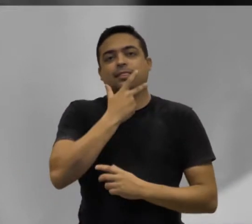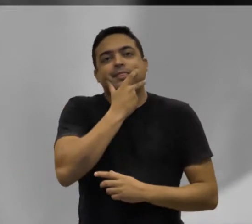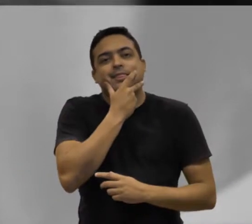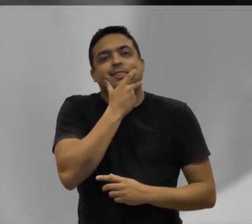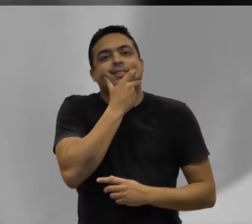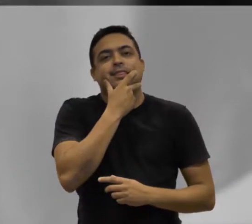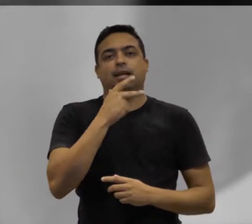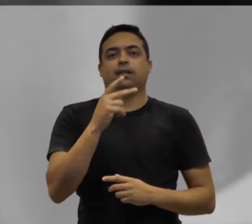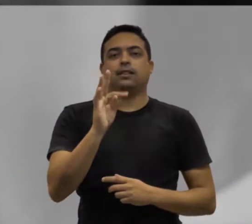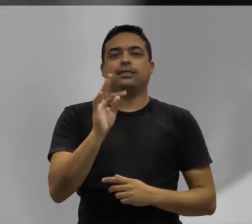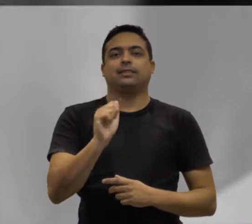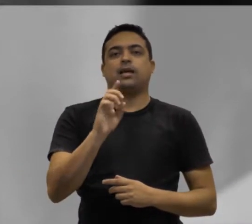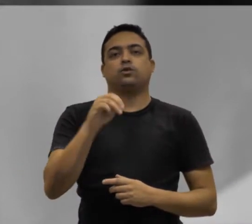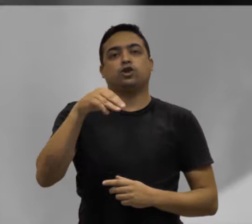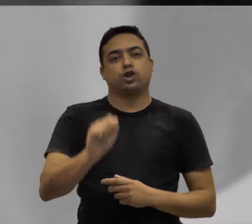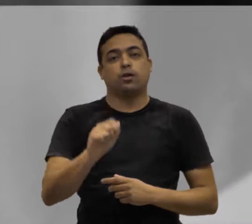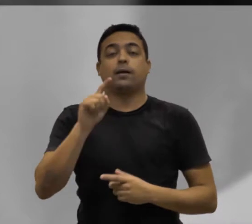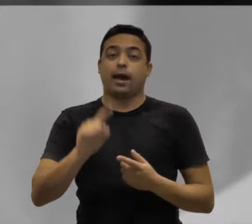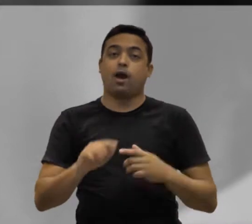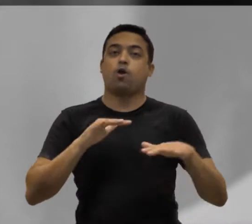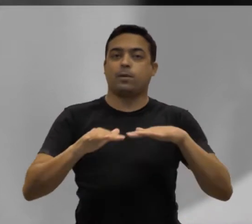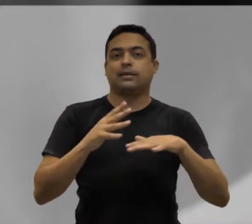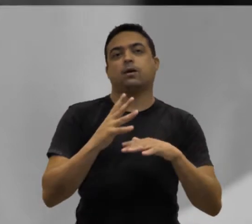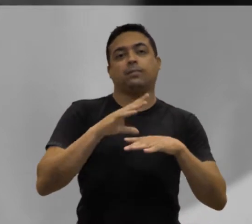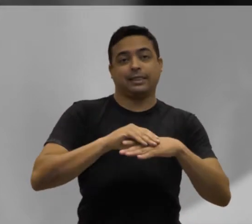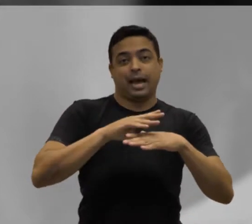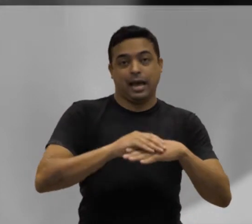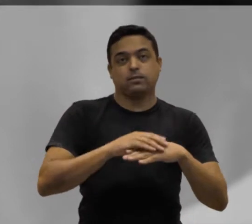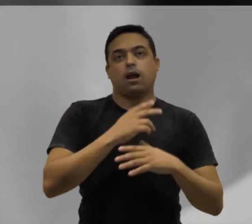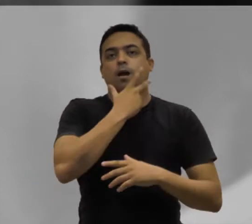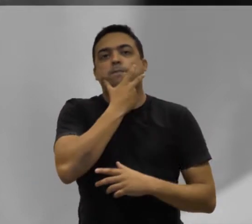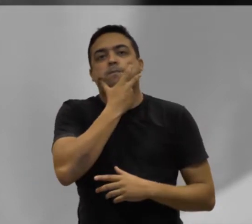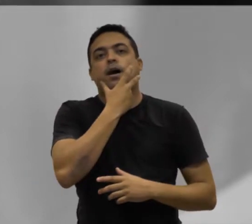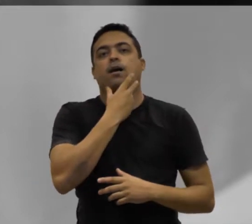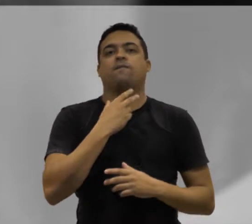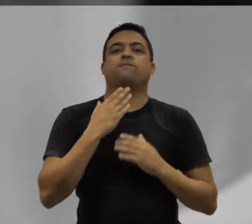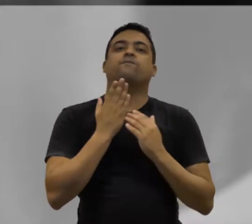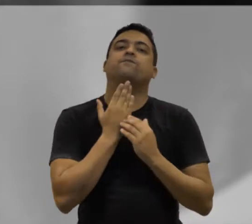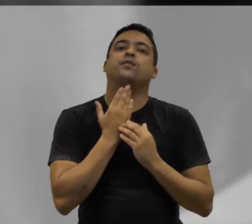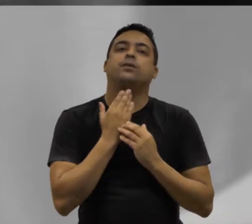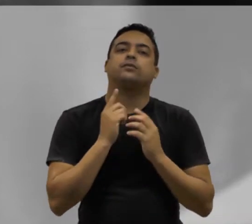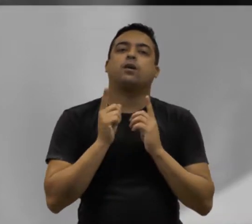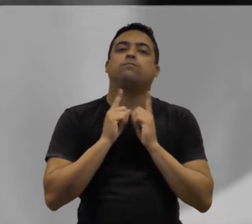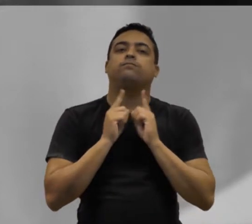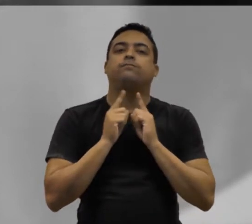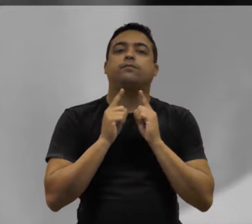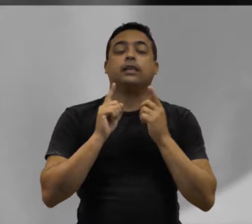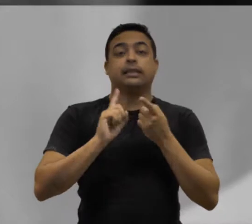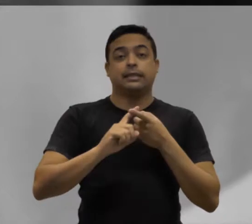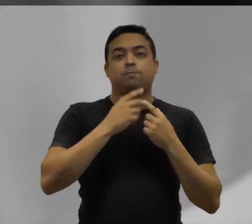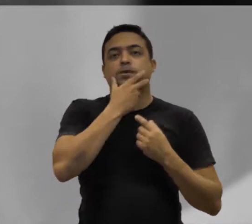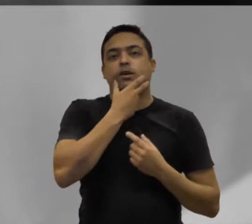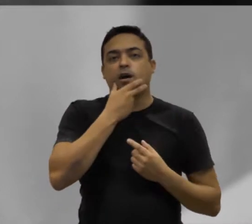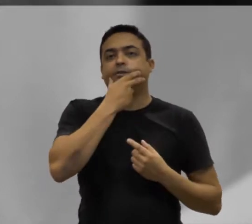Tadoma é uma forma de comunicação tátil que ocorre através da percepção da vibração das cordas vocais e dos movimentos